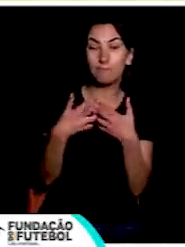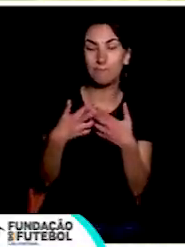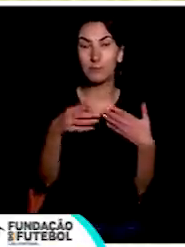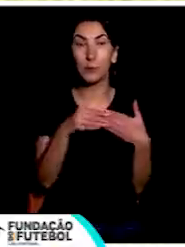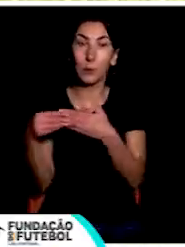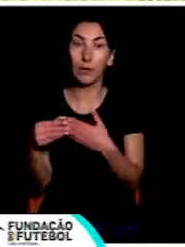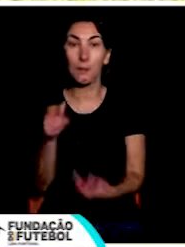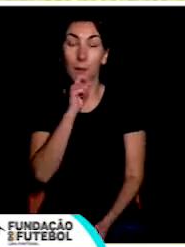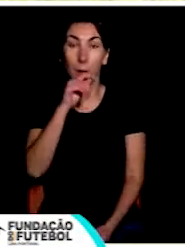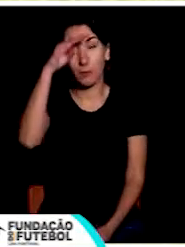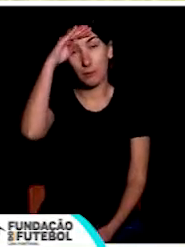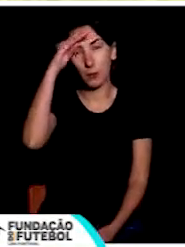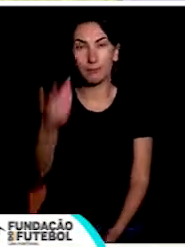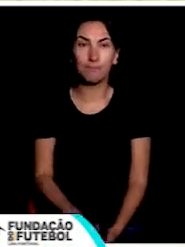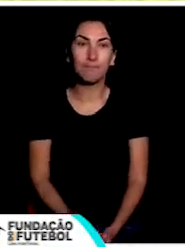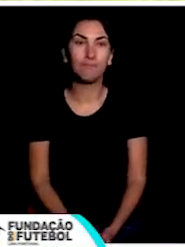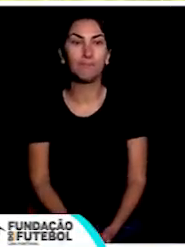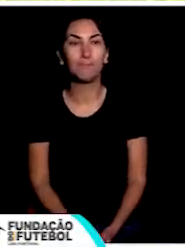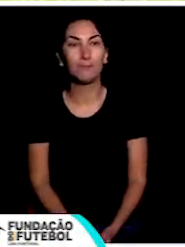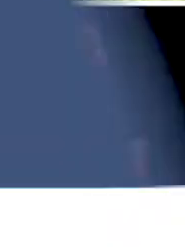que seguramente será o Sporting.